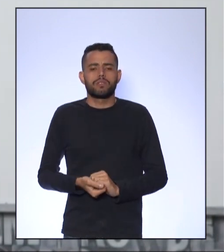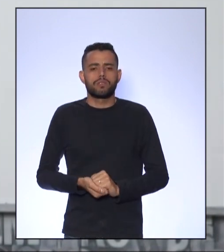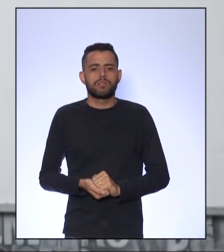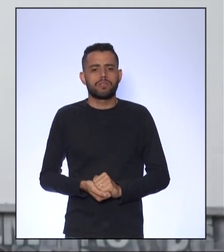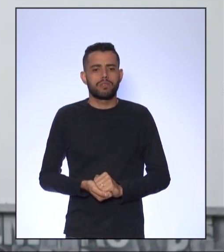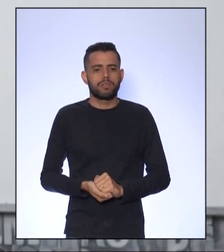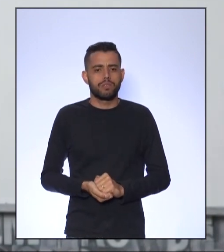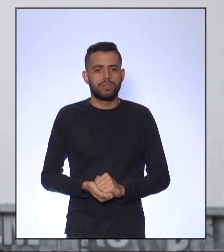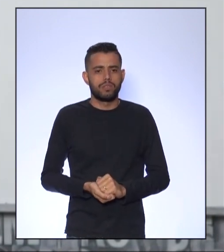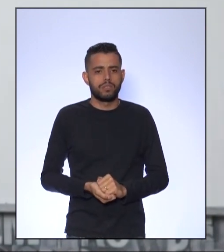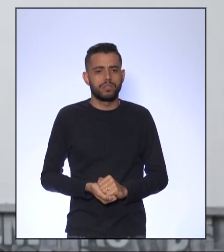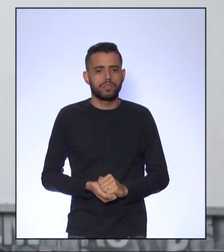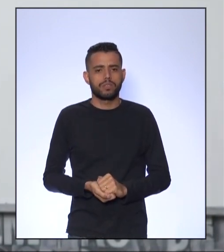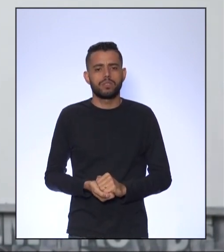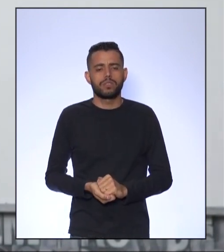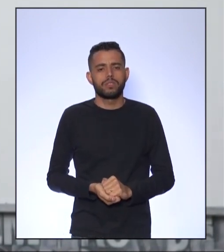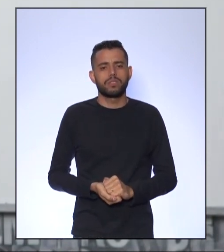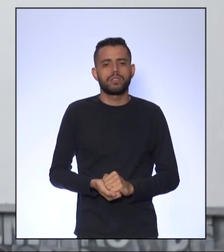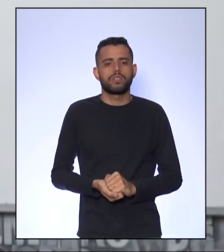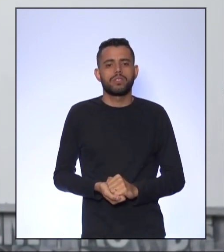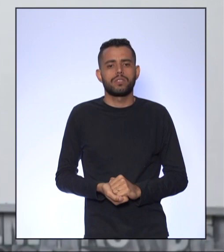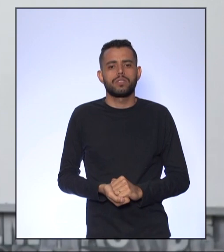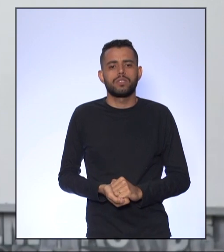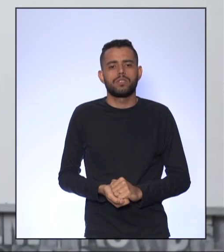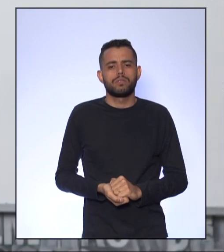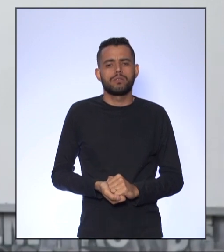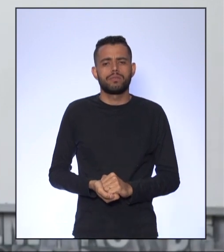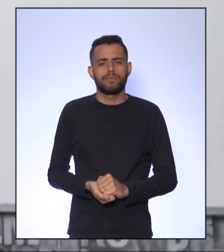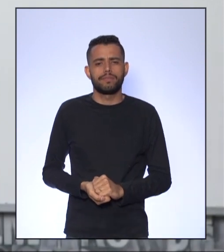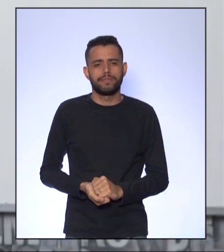O seu exército